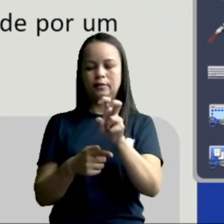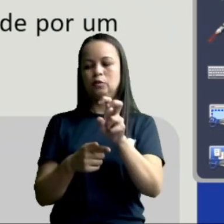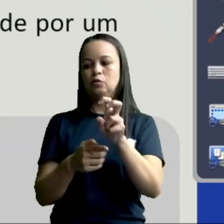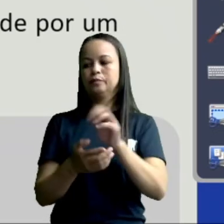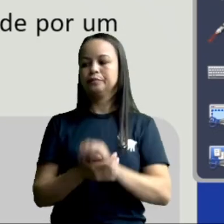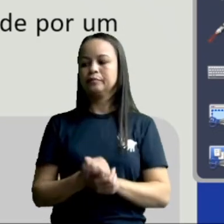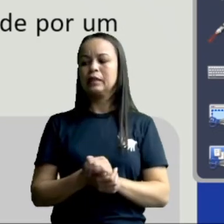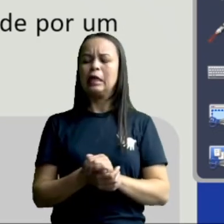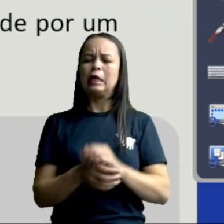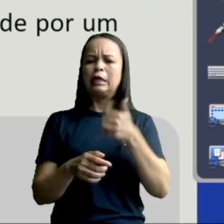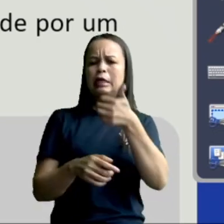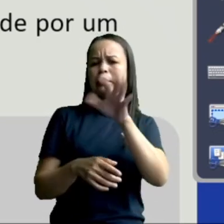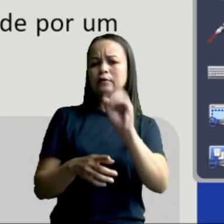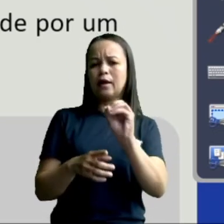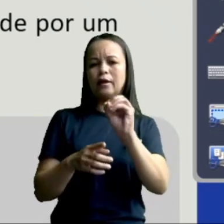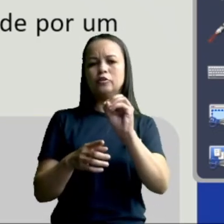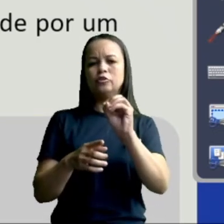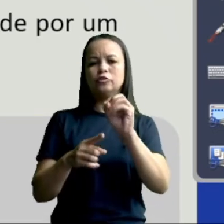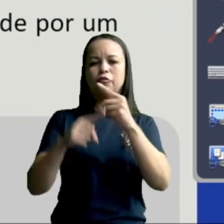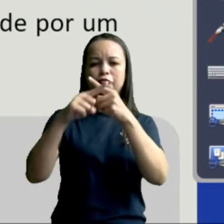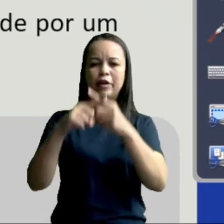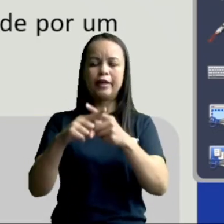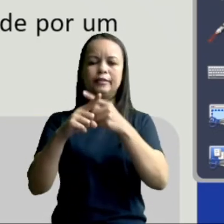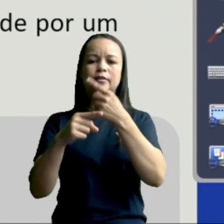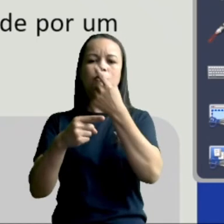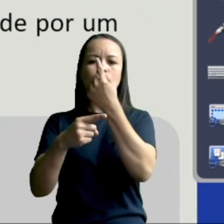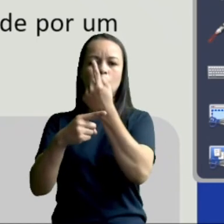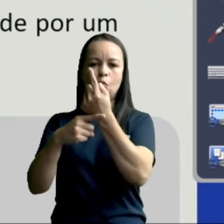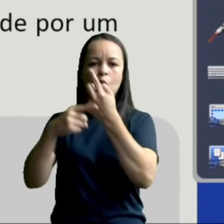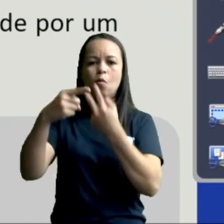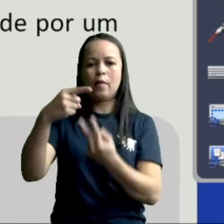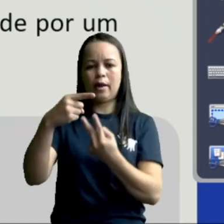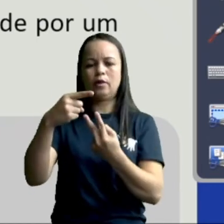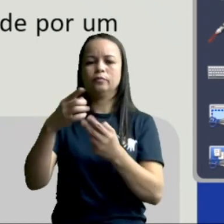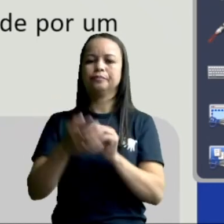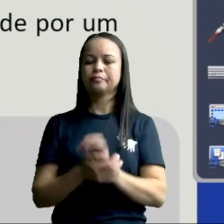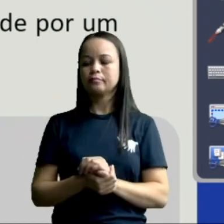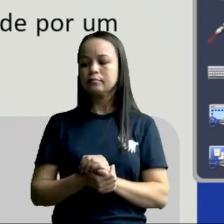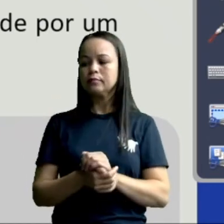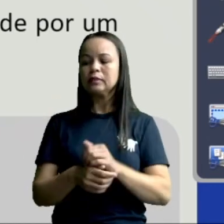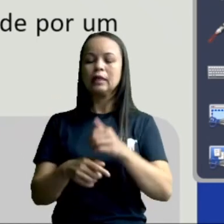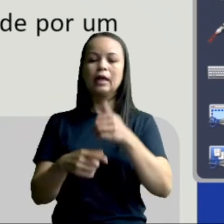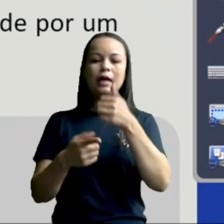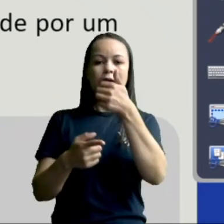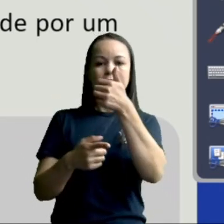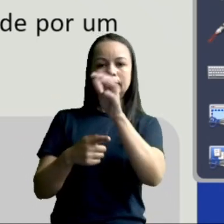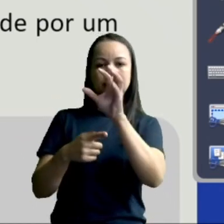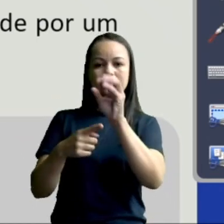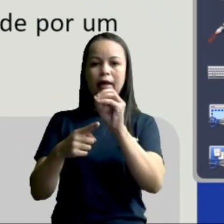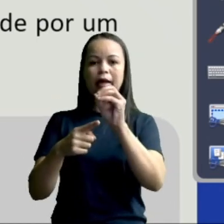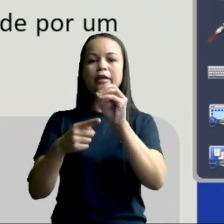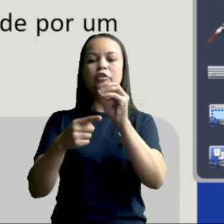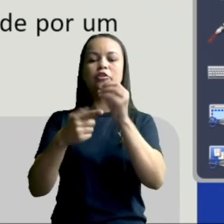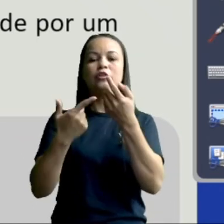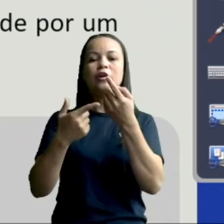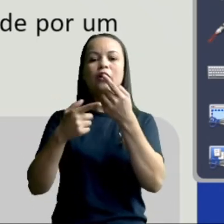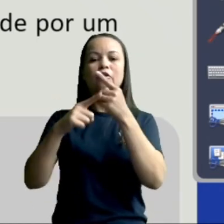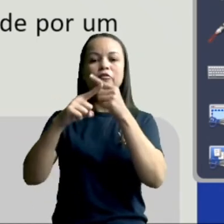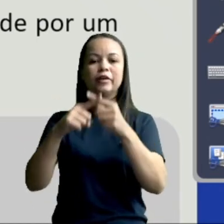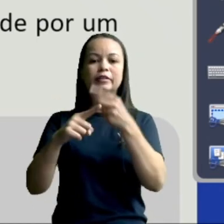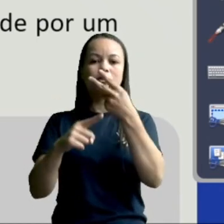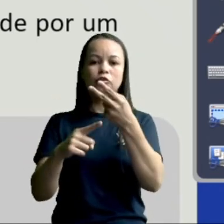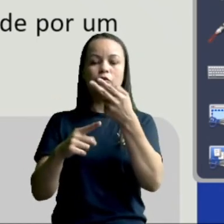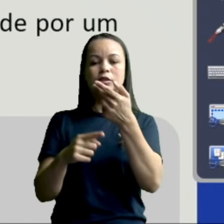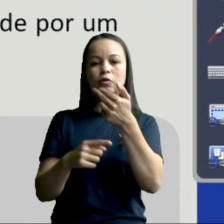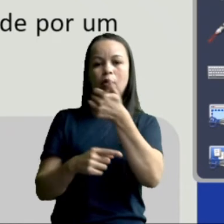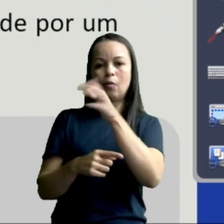10 vezes 1/2, quanto que dá? 10 vezes 1 dá 10, dividido por 2 também chega em 5. E 5 é